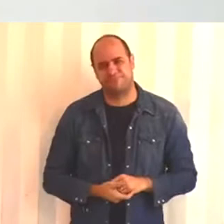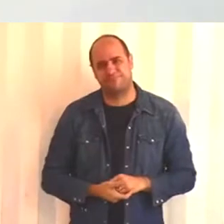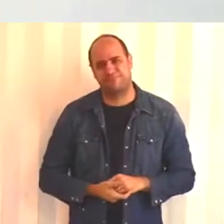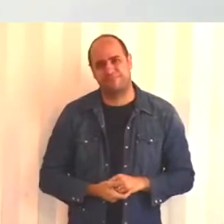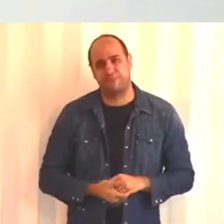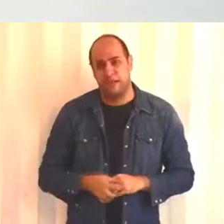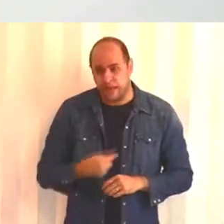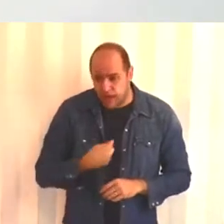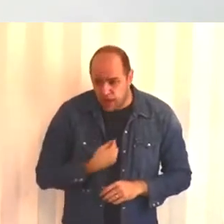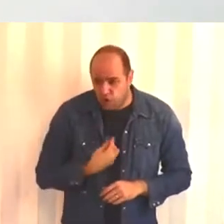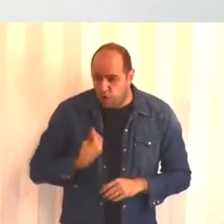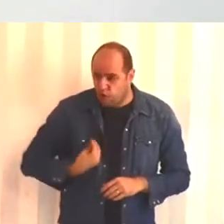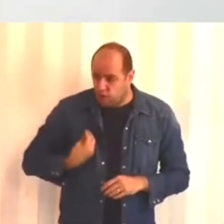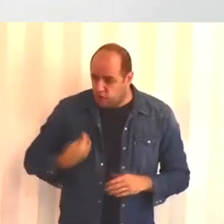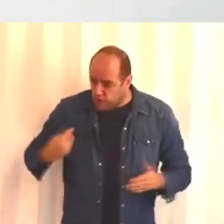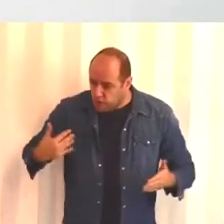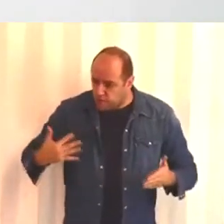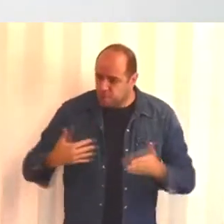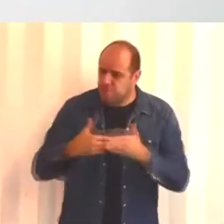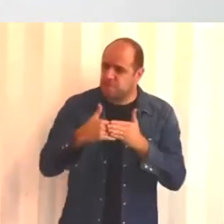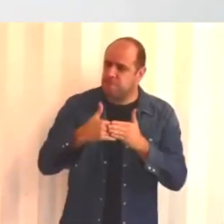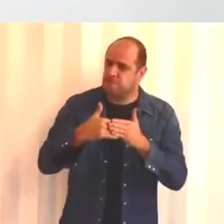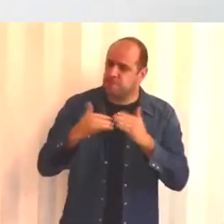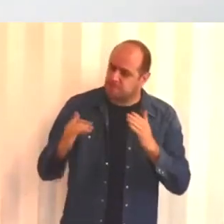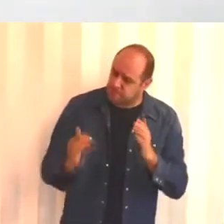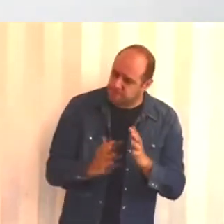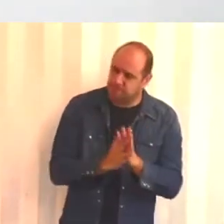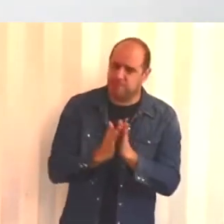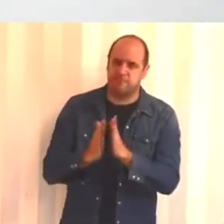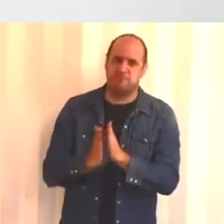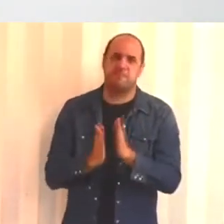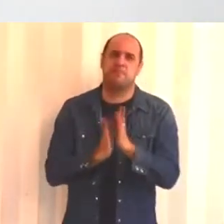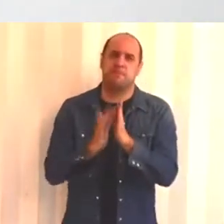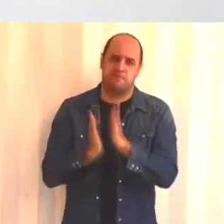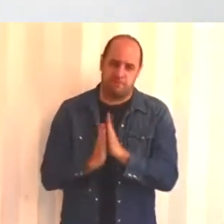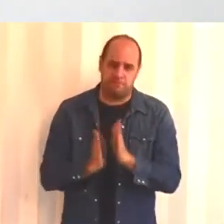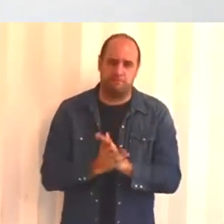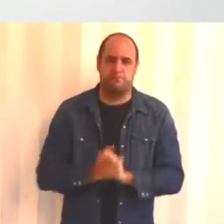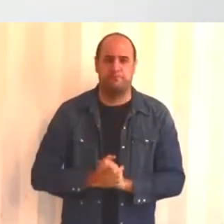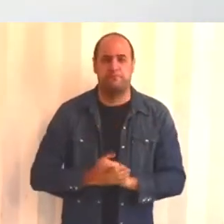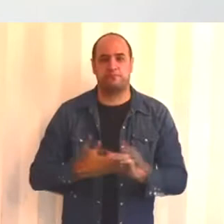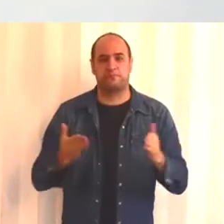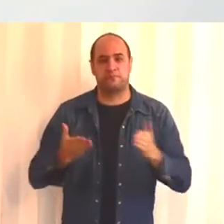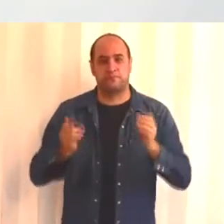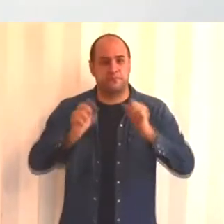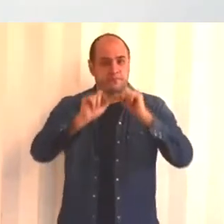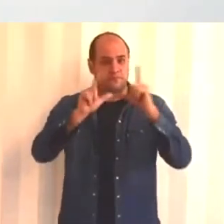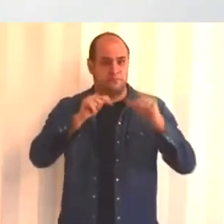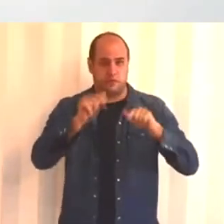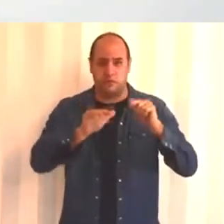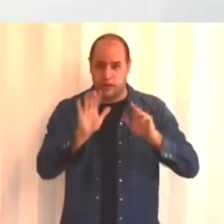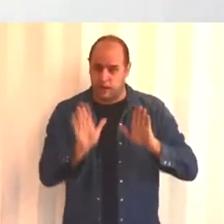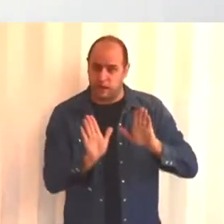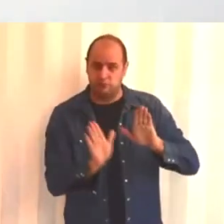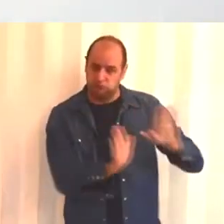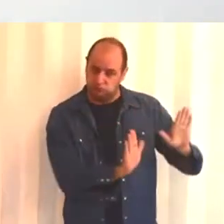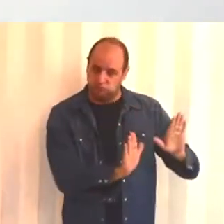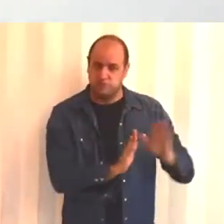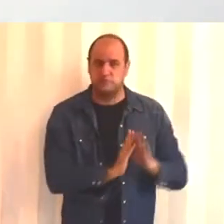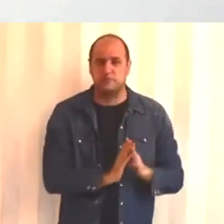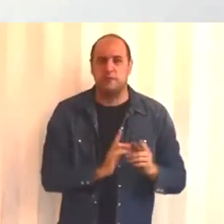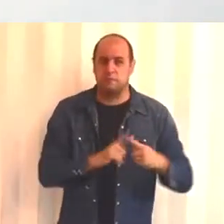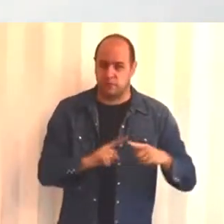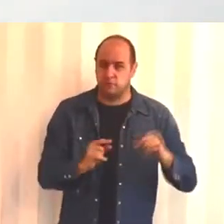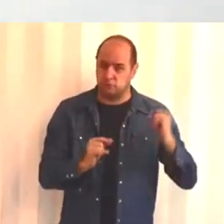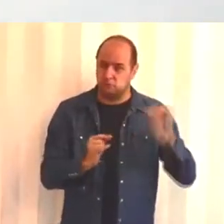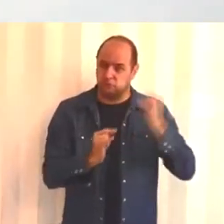eu viver, eu vou te louvar. Há uma parte aqui que eu não vou trabalhar muito nesta manhã, mas vale a pena ressaltar, que é o que está